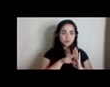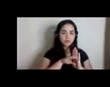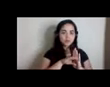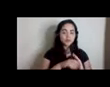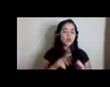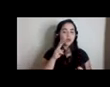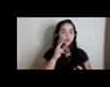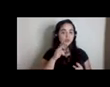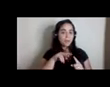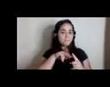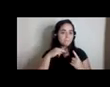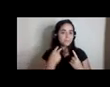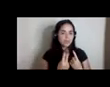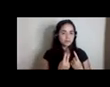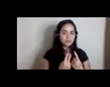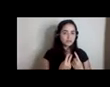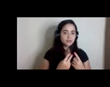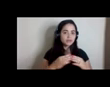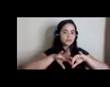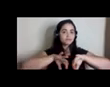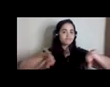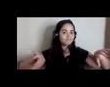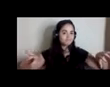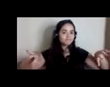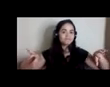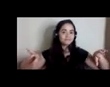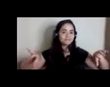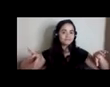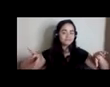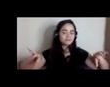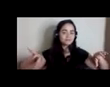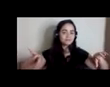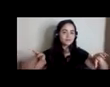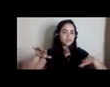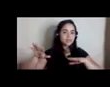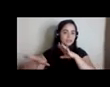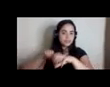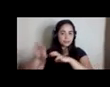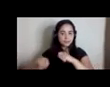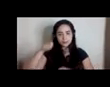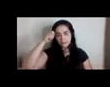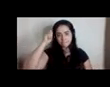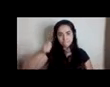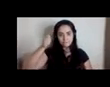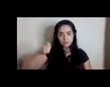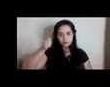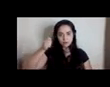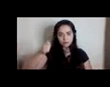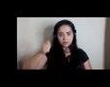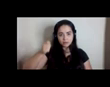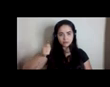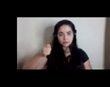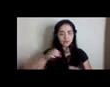são duas perspectivas antagônicas. Recrutar forçosamente para a